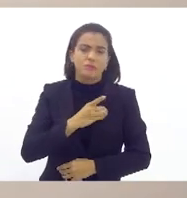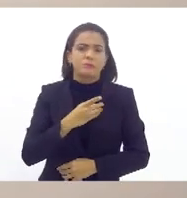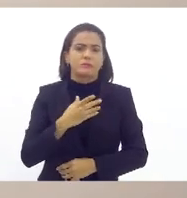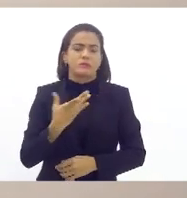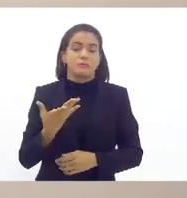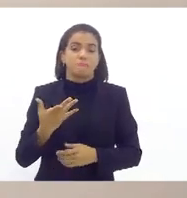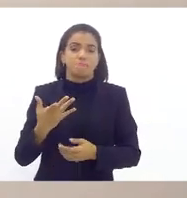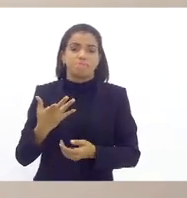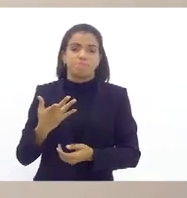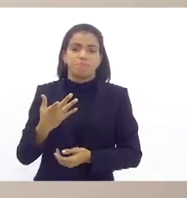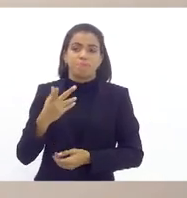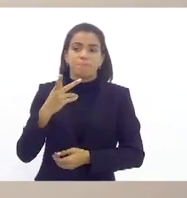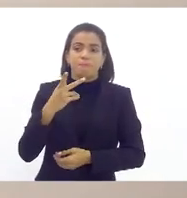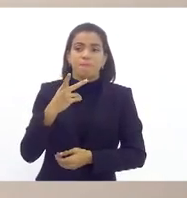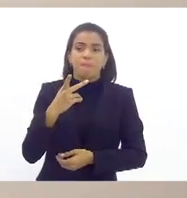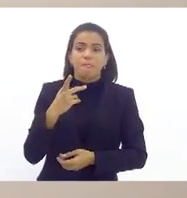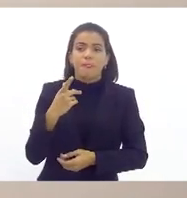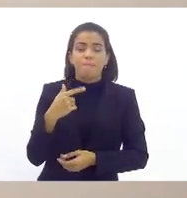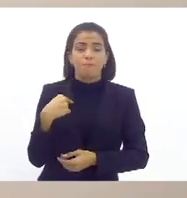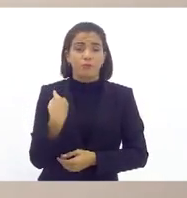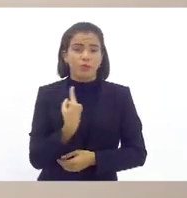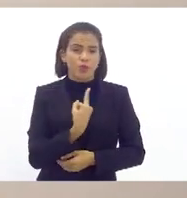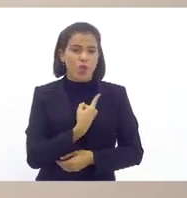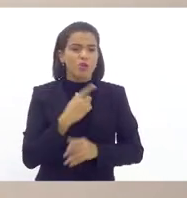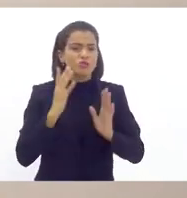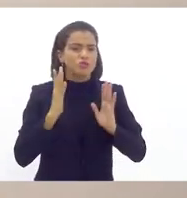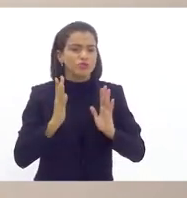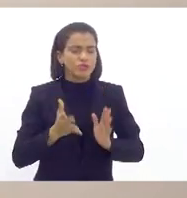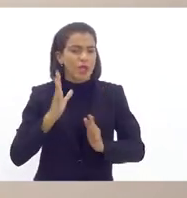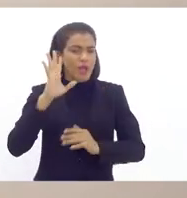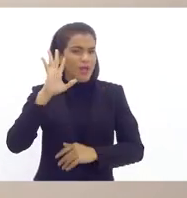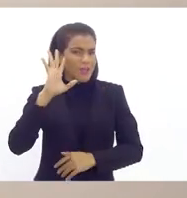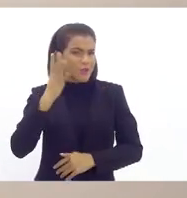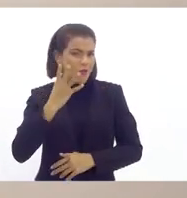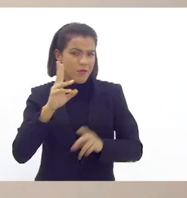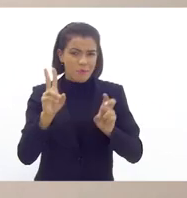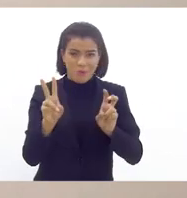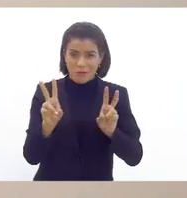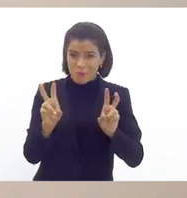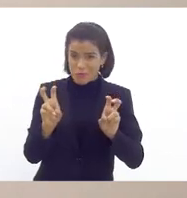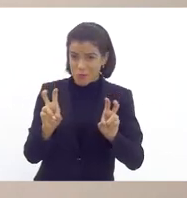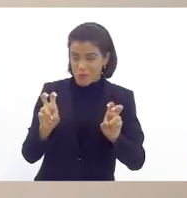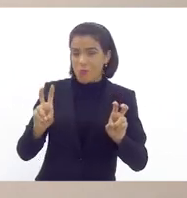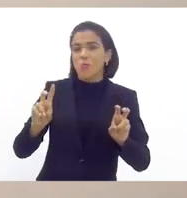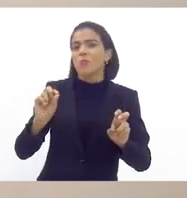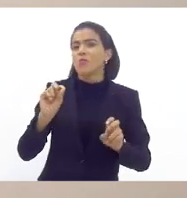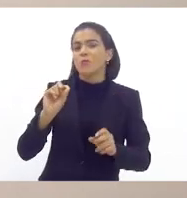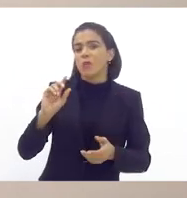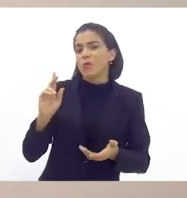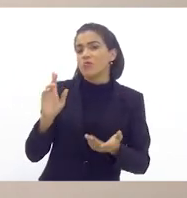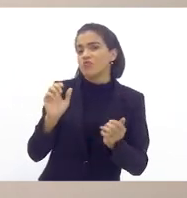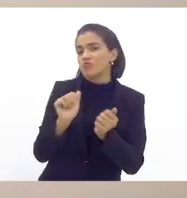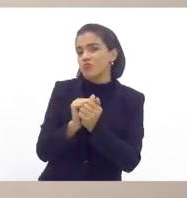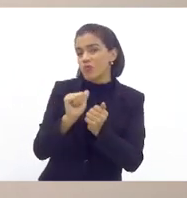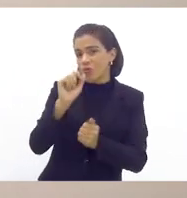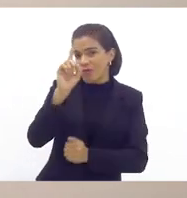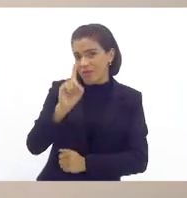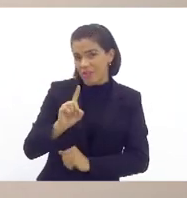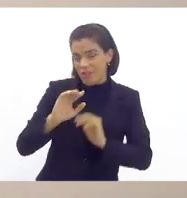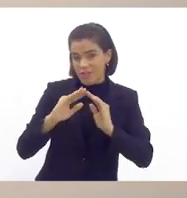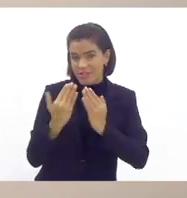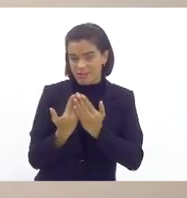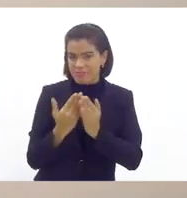que nós já resolvemos o assunto, fato ocorrido com a direção da escola, mas espera aí.